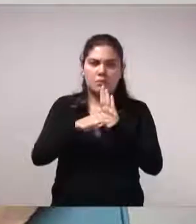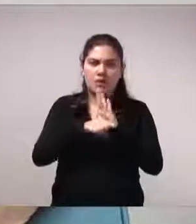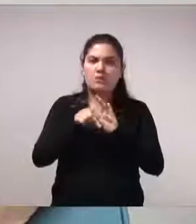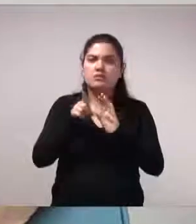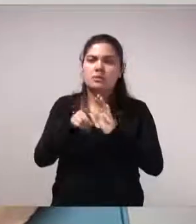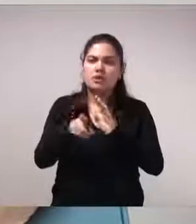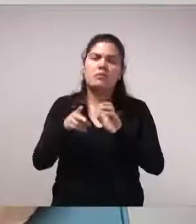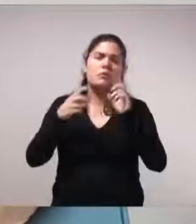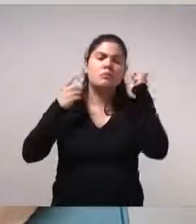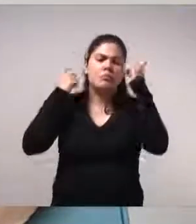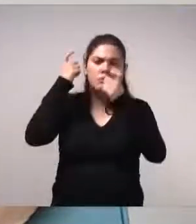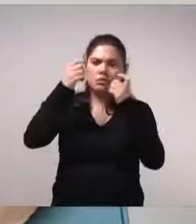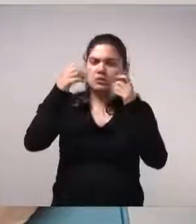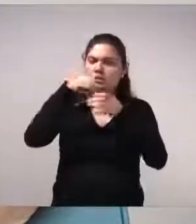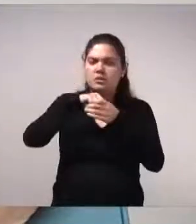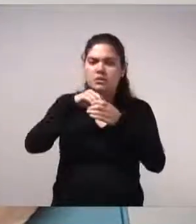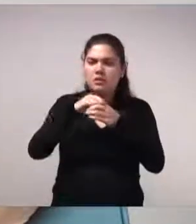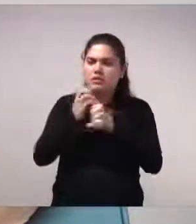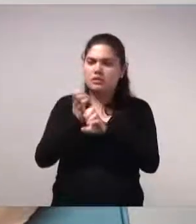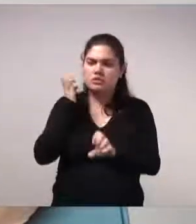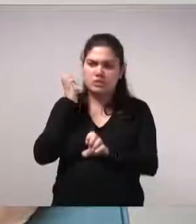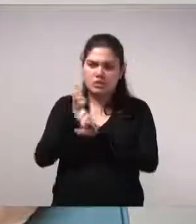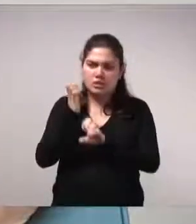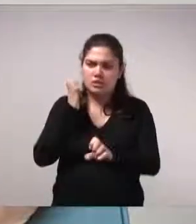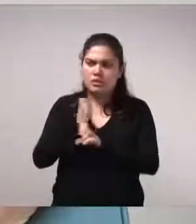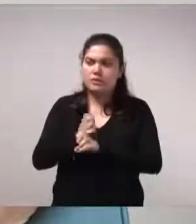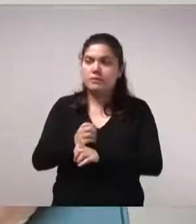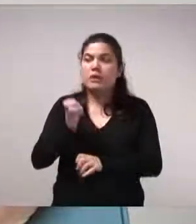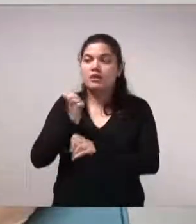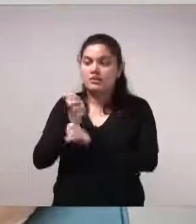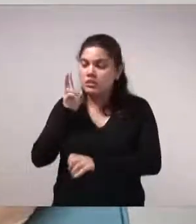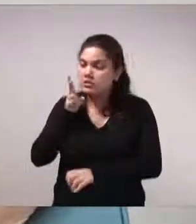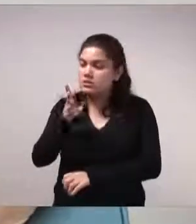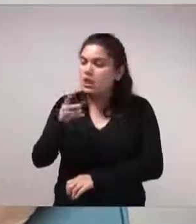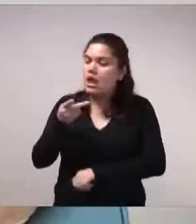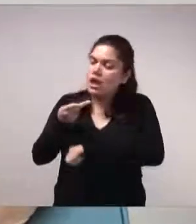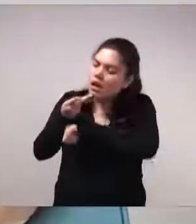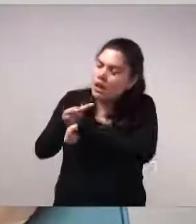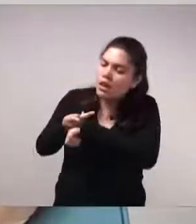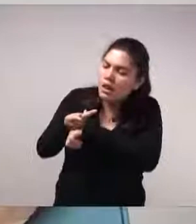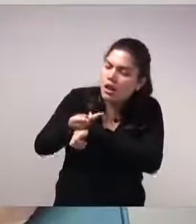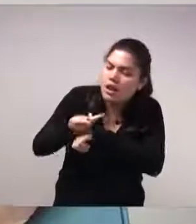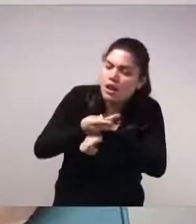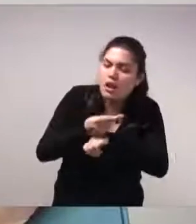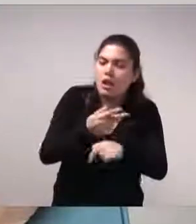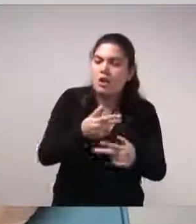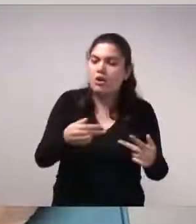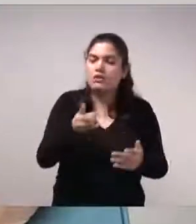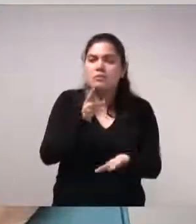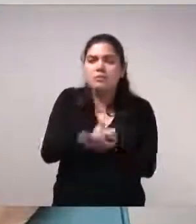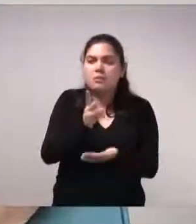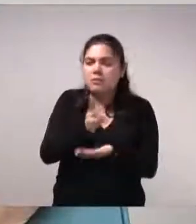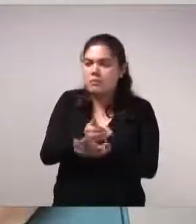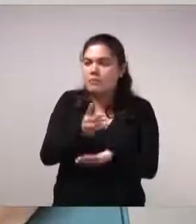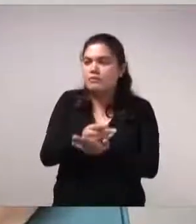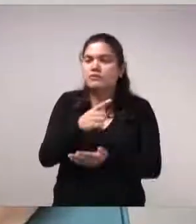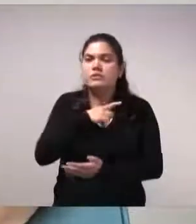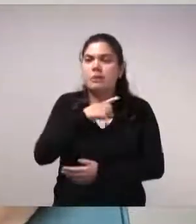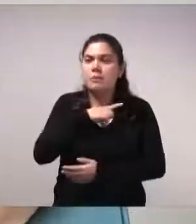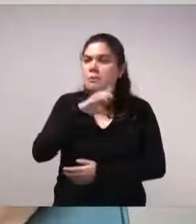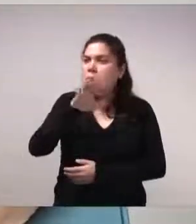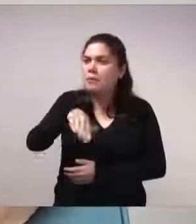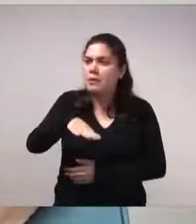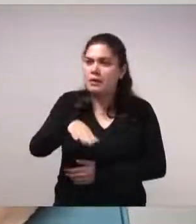preocupação da engenharia. A engenharia busca cada vez mais fazer as mesmas coisas, consumindo menos materiais,